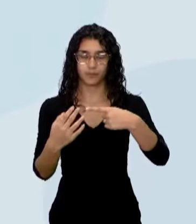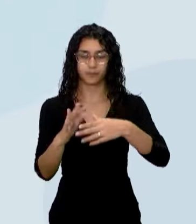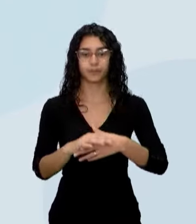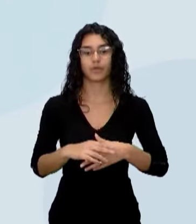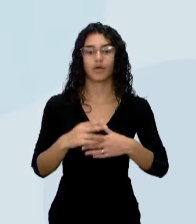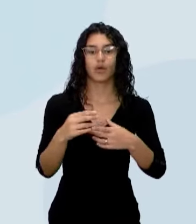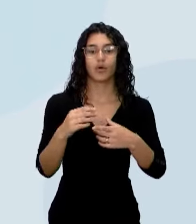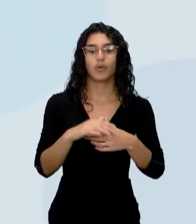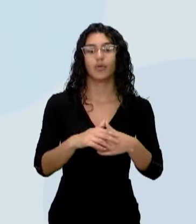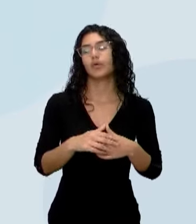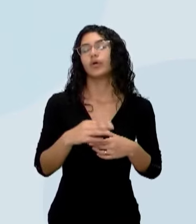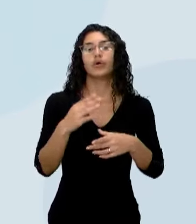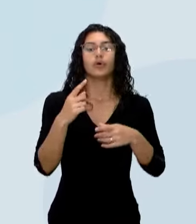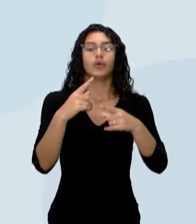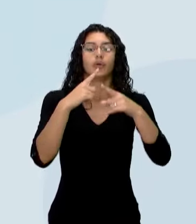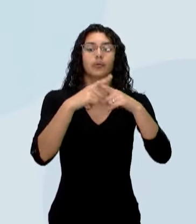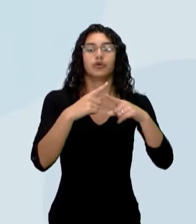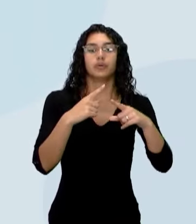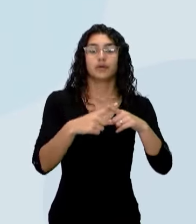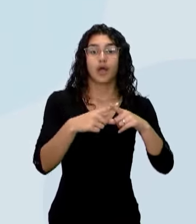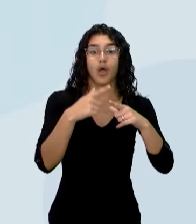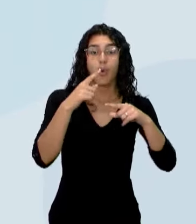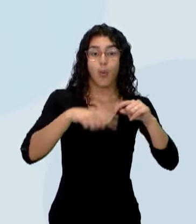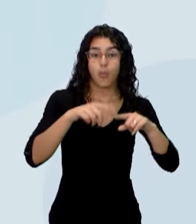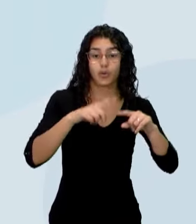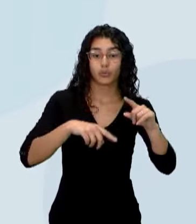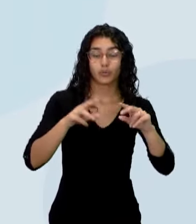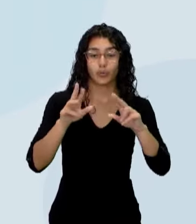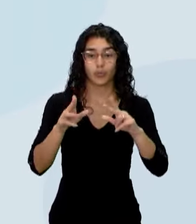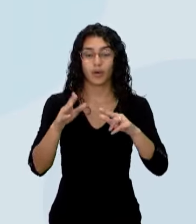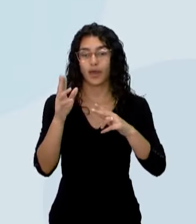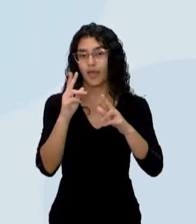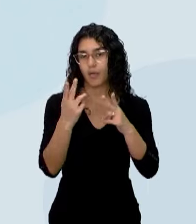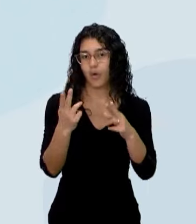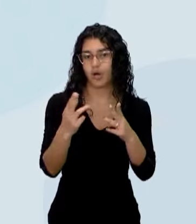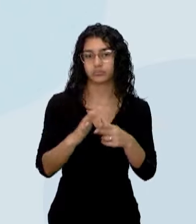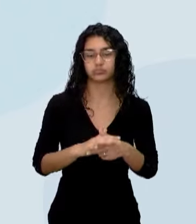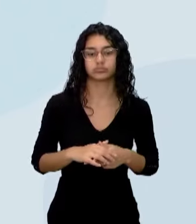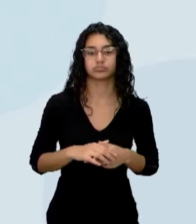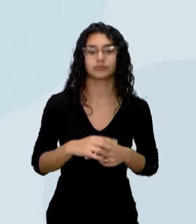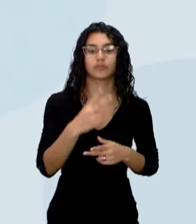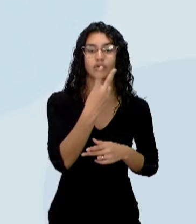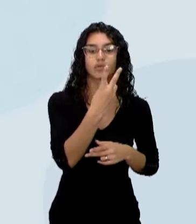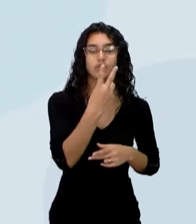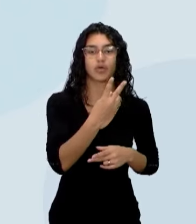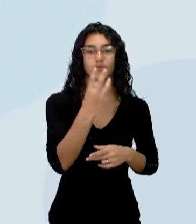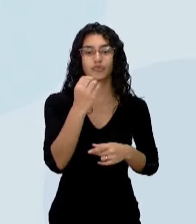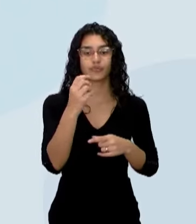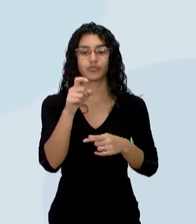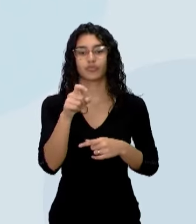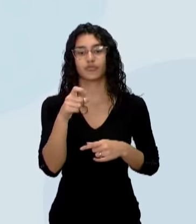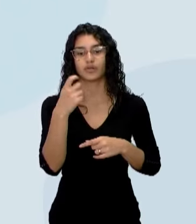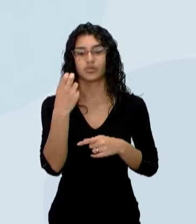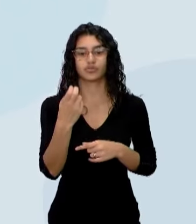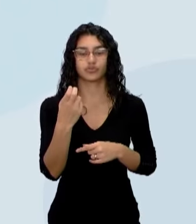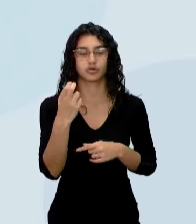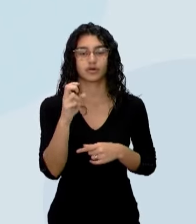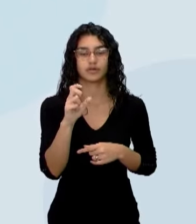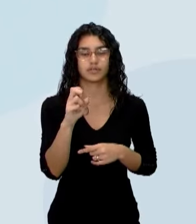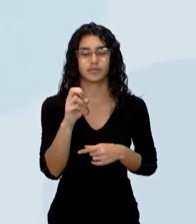se eu multiplicar o produto dos extremos é igual ao produto dos meios, né? Então, 220 vezes x é igual a 880